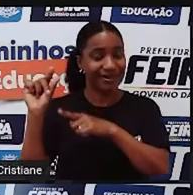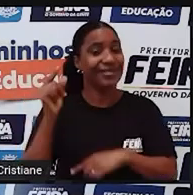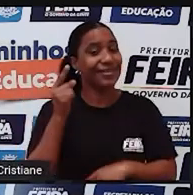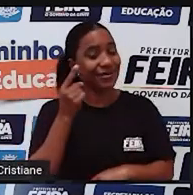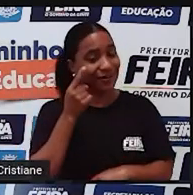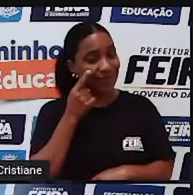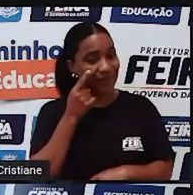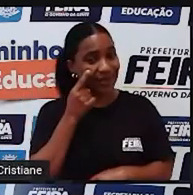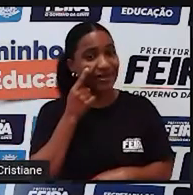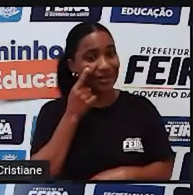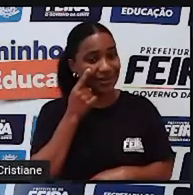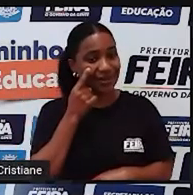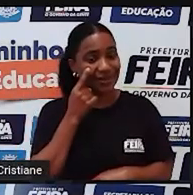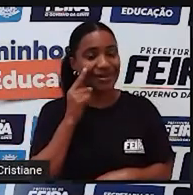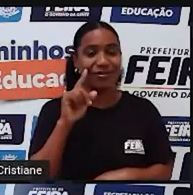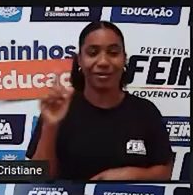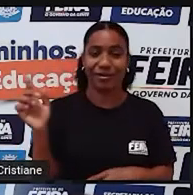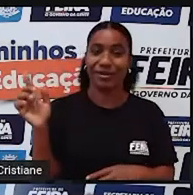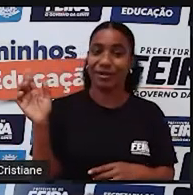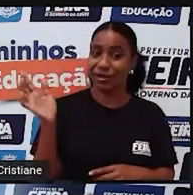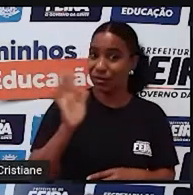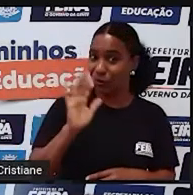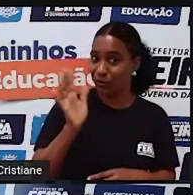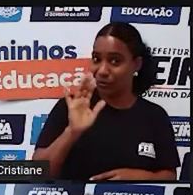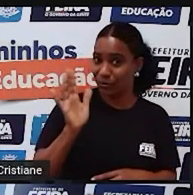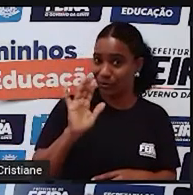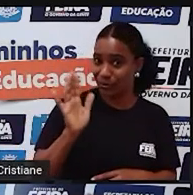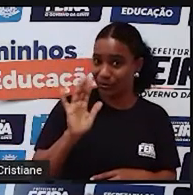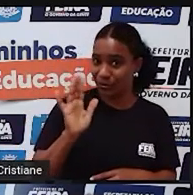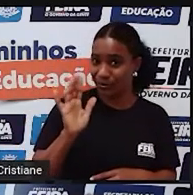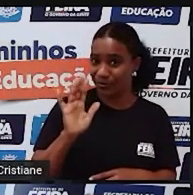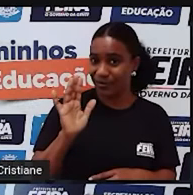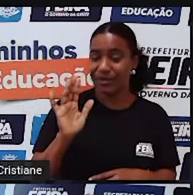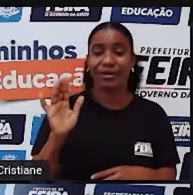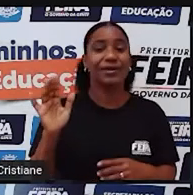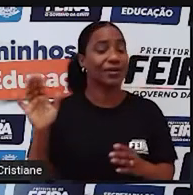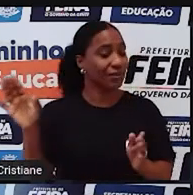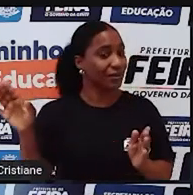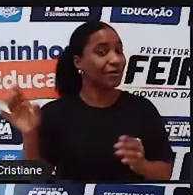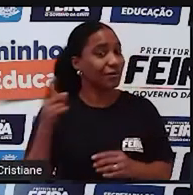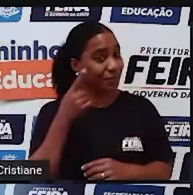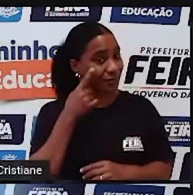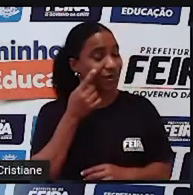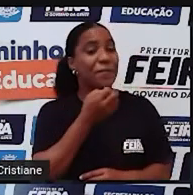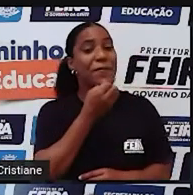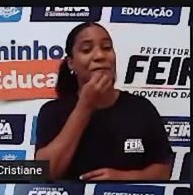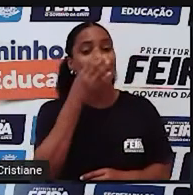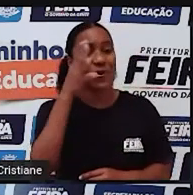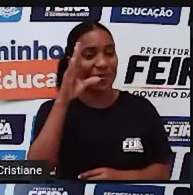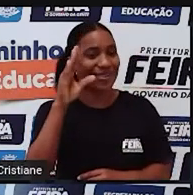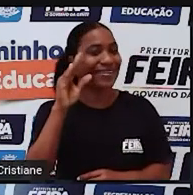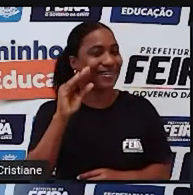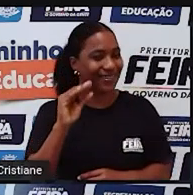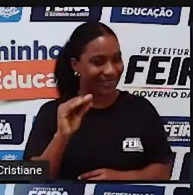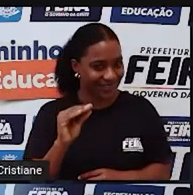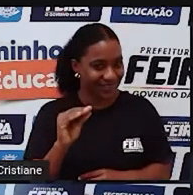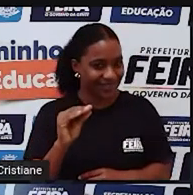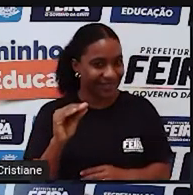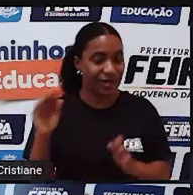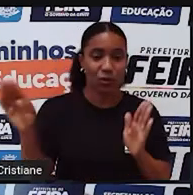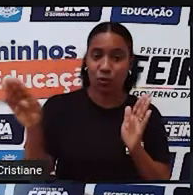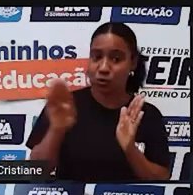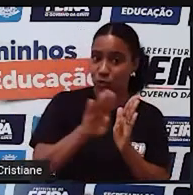nós vamos dormir. Então, observem. Good even é boa noite, que eu utilizo quando